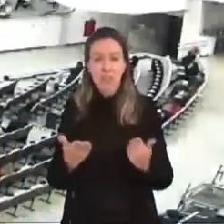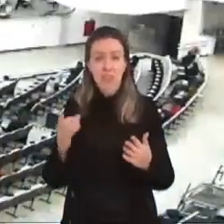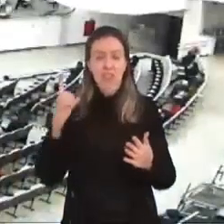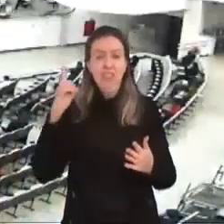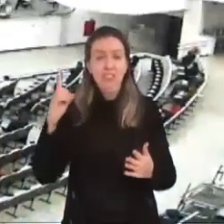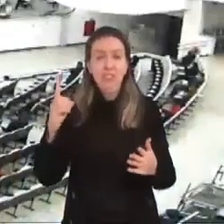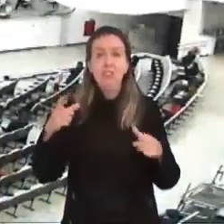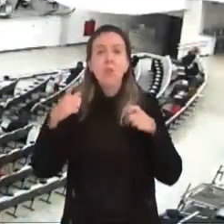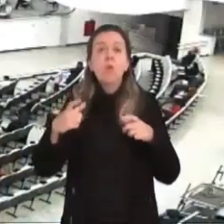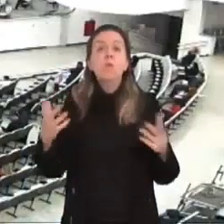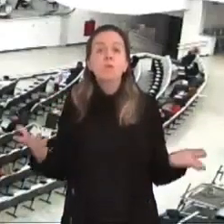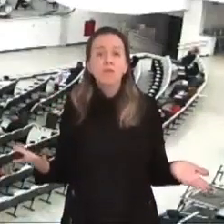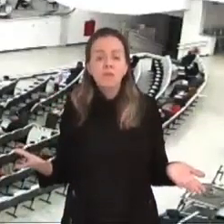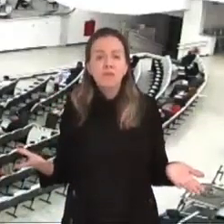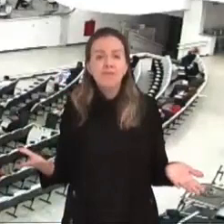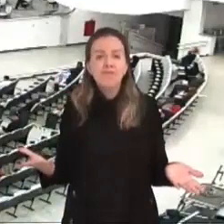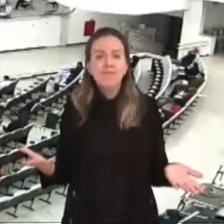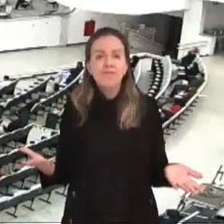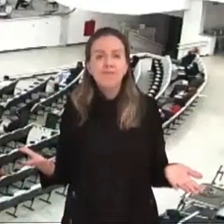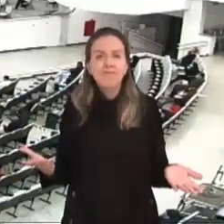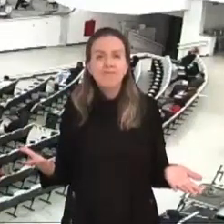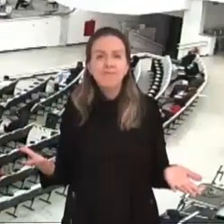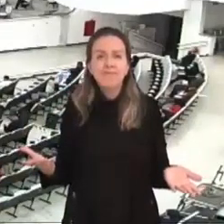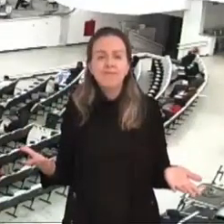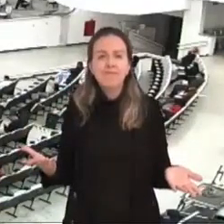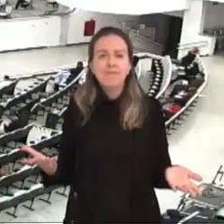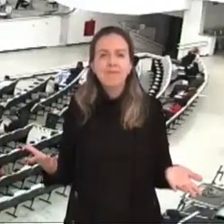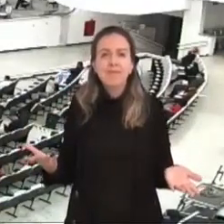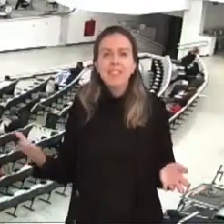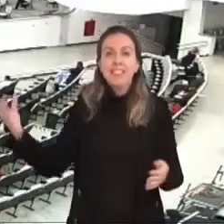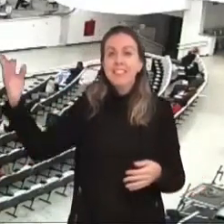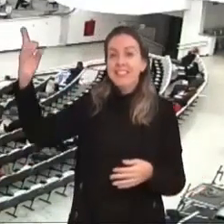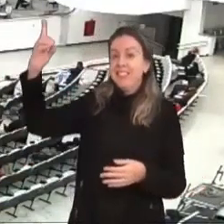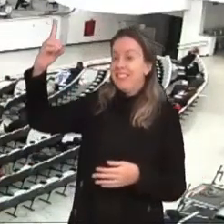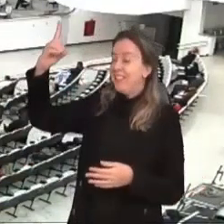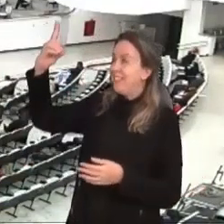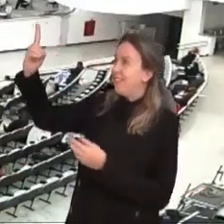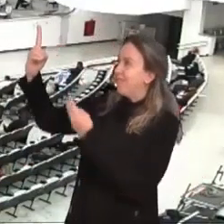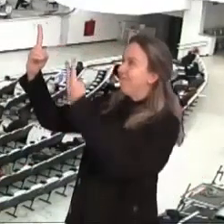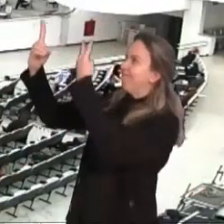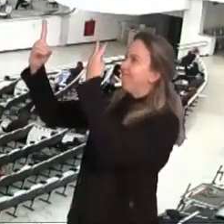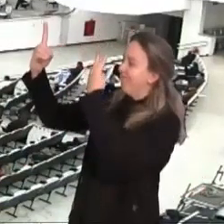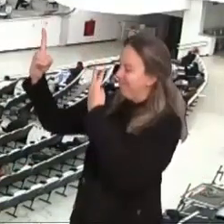que faz isto, e se faz isso aqui é que faz o que quer.